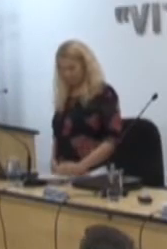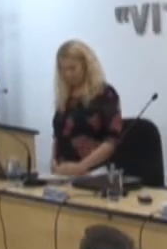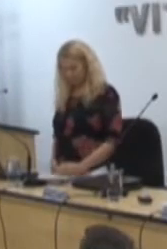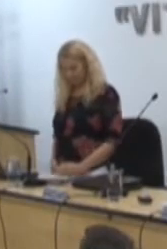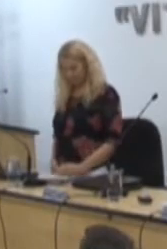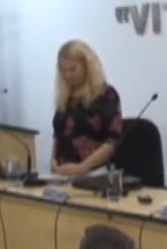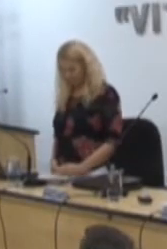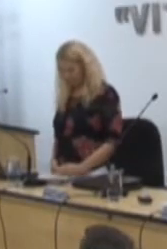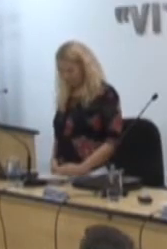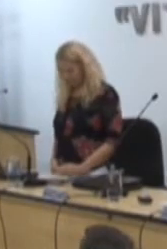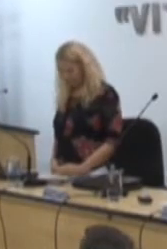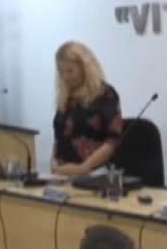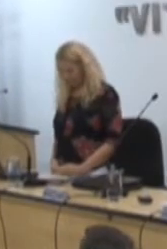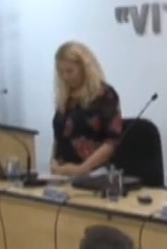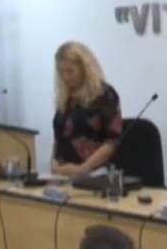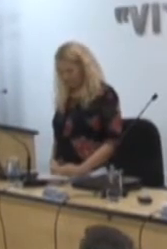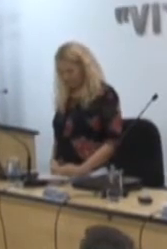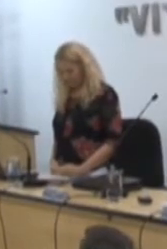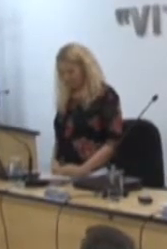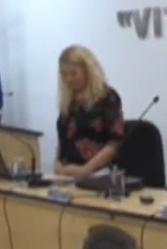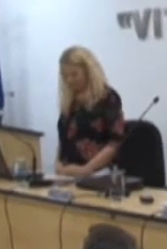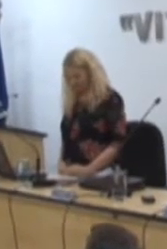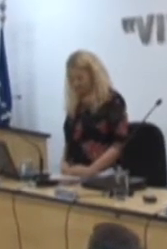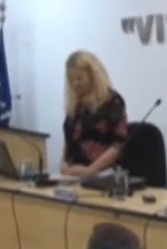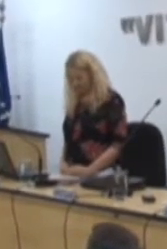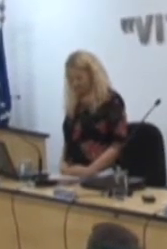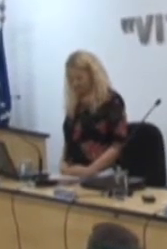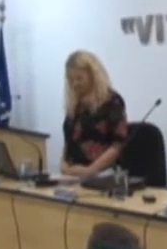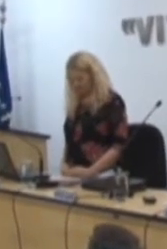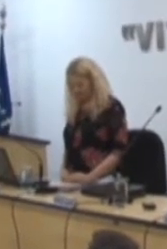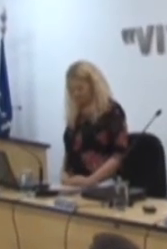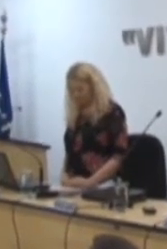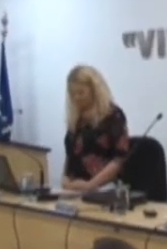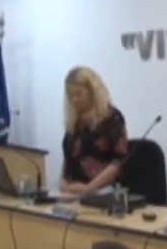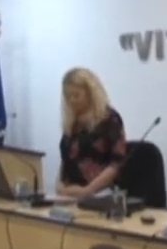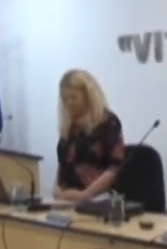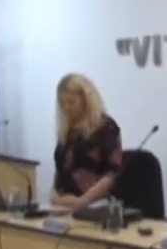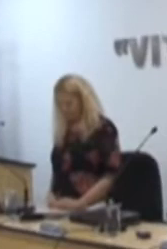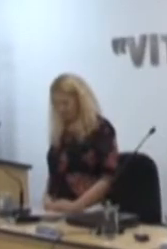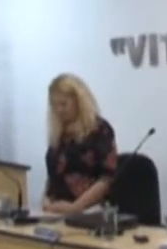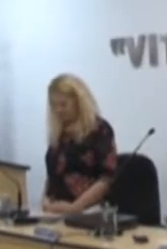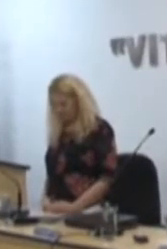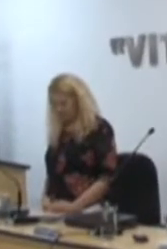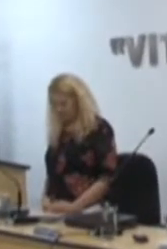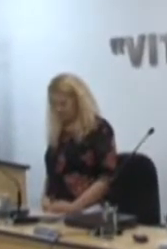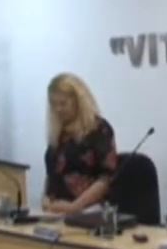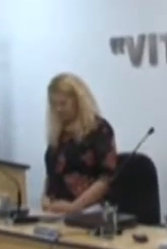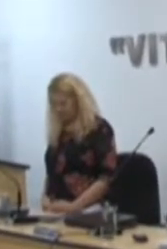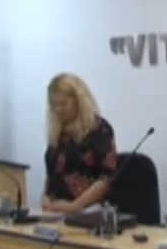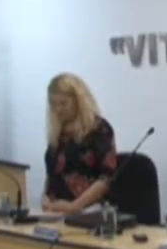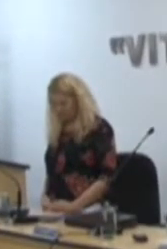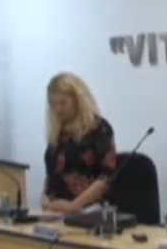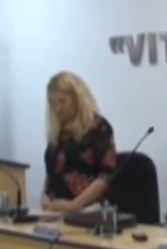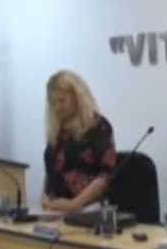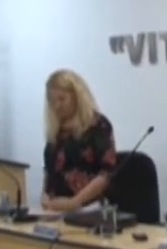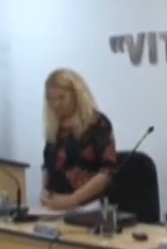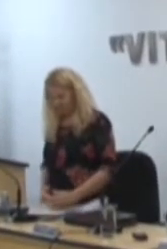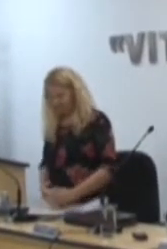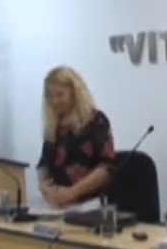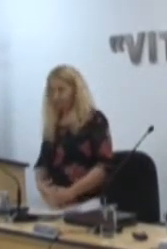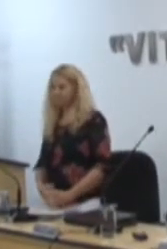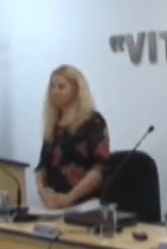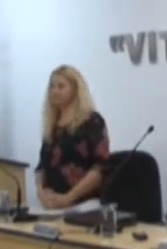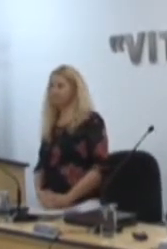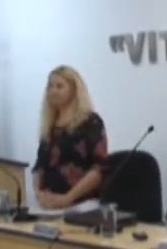Relação de falecidos da semana do dia 23 de fevereiro de 2015 a 1 de março de 2015.